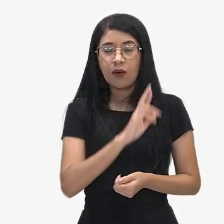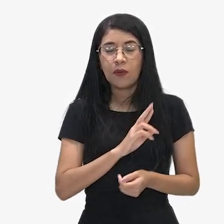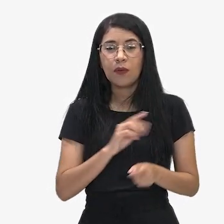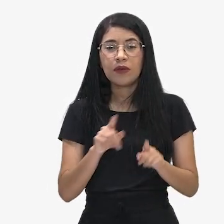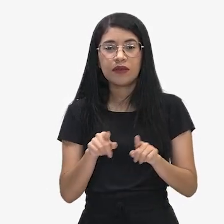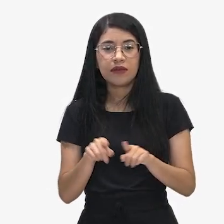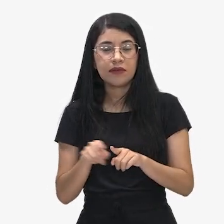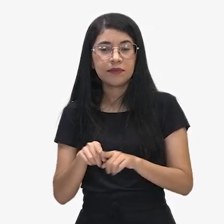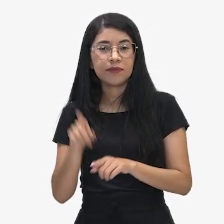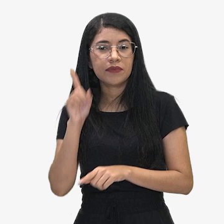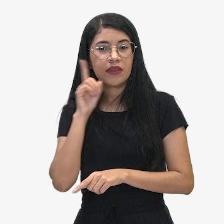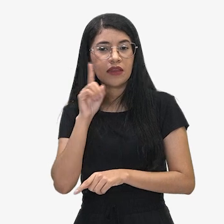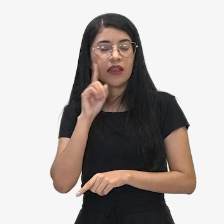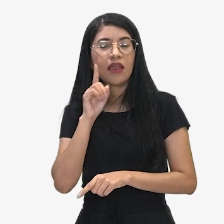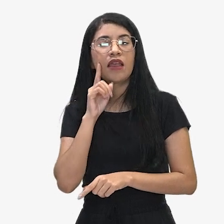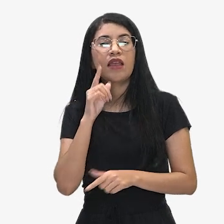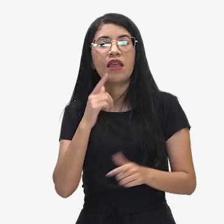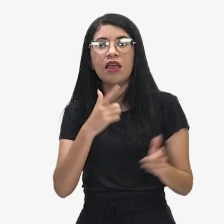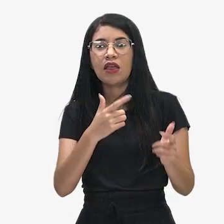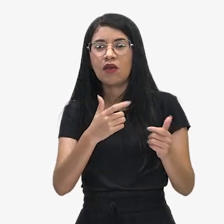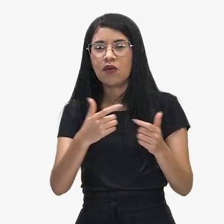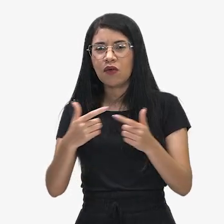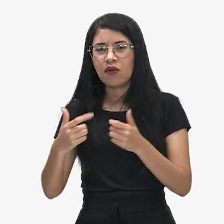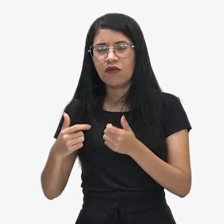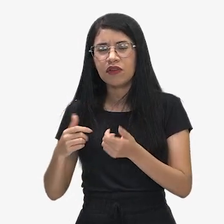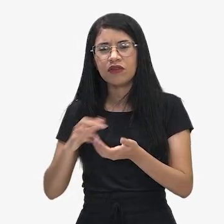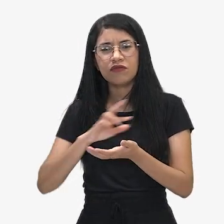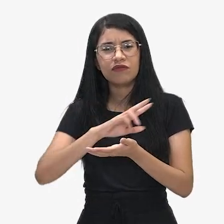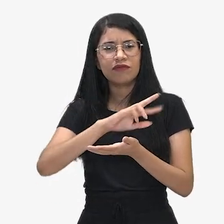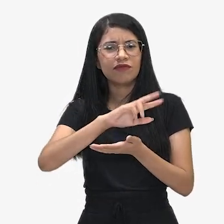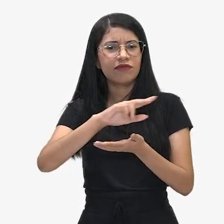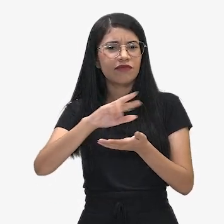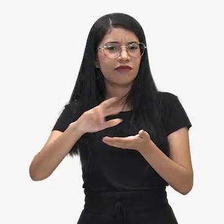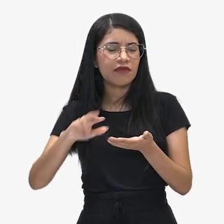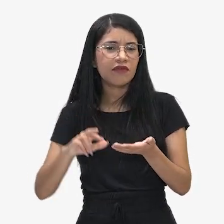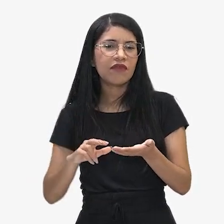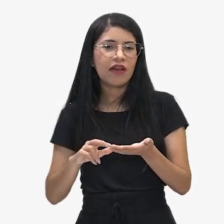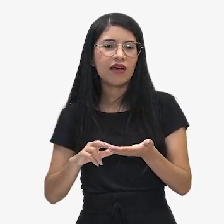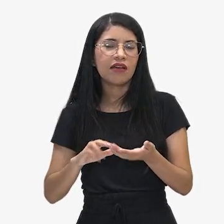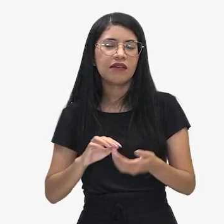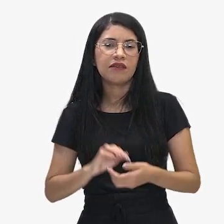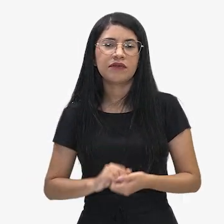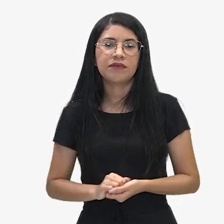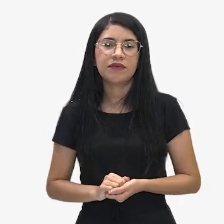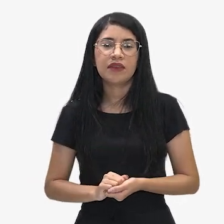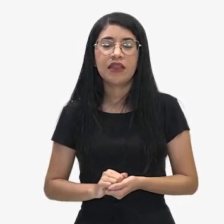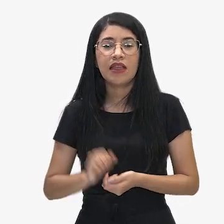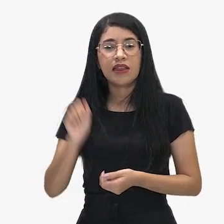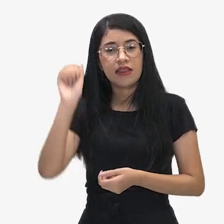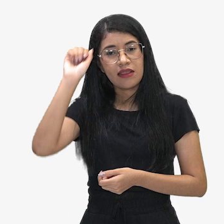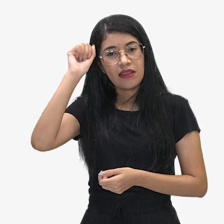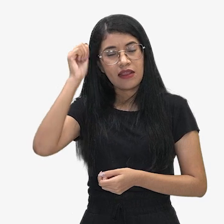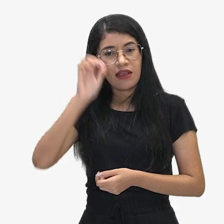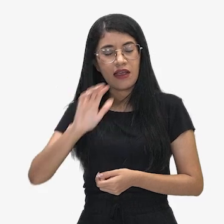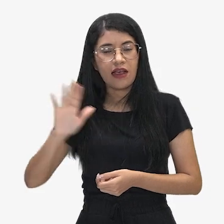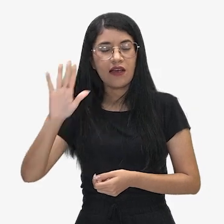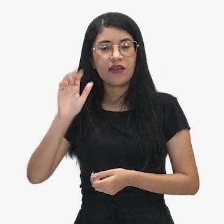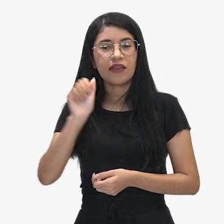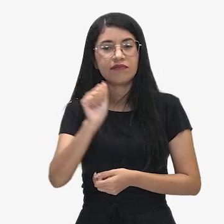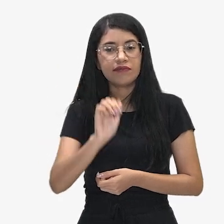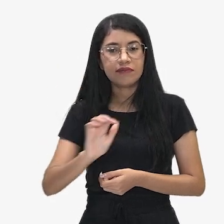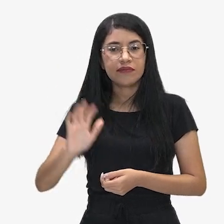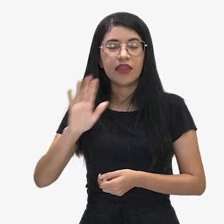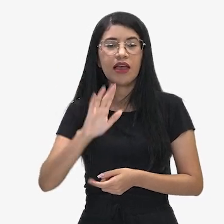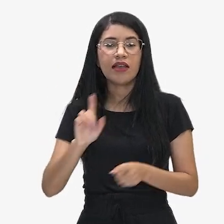Unidos estiveram envolvidos em conflitos de forma direta e indireta na África, na Ásia e